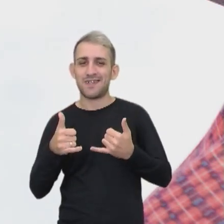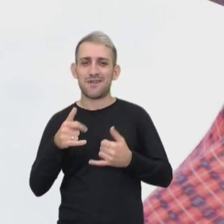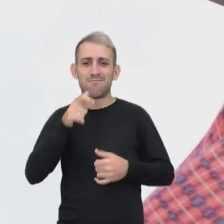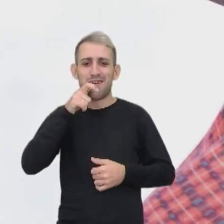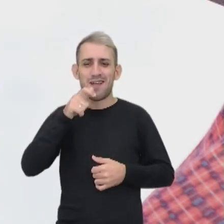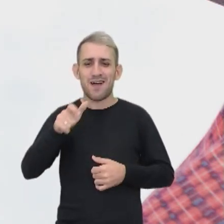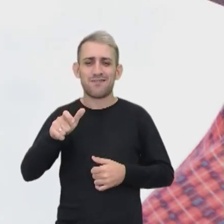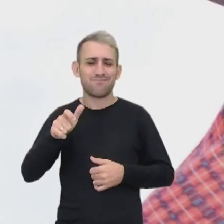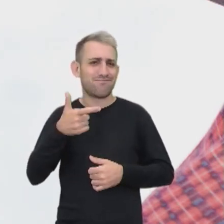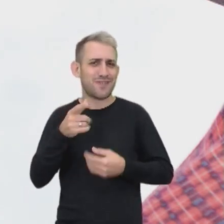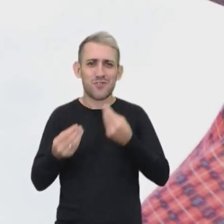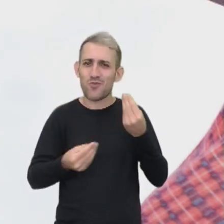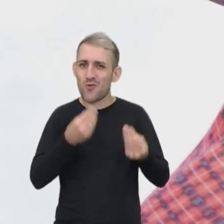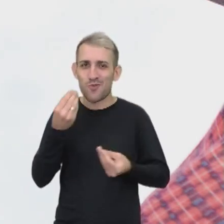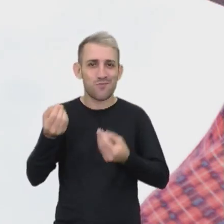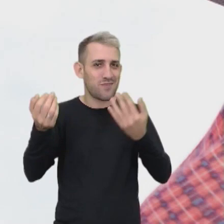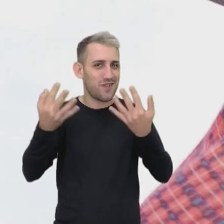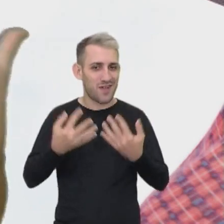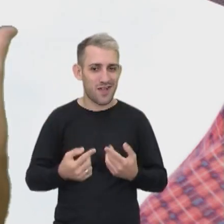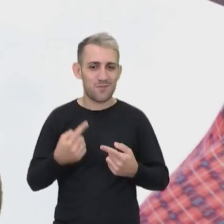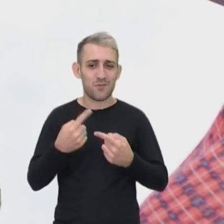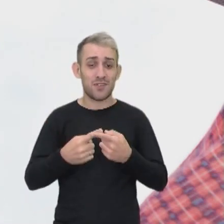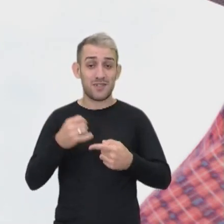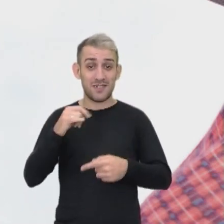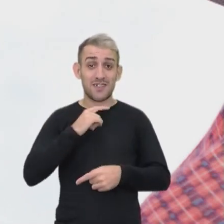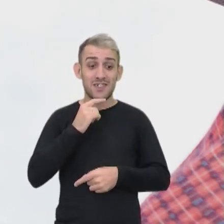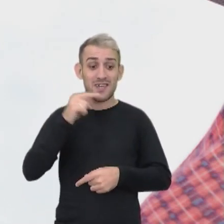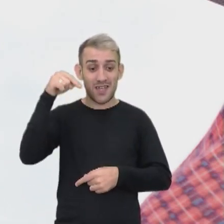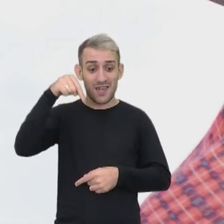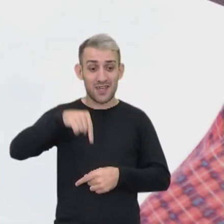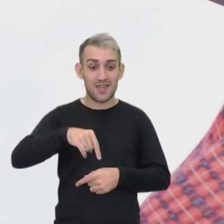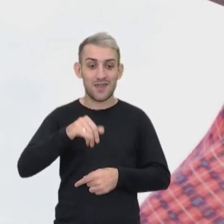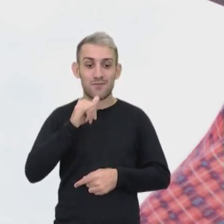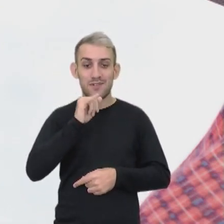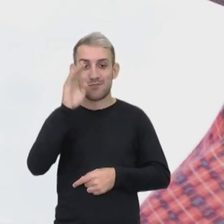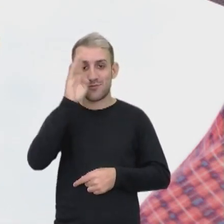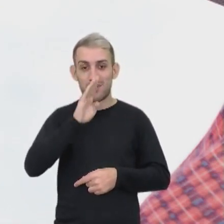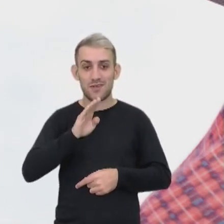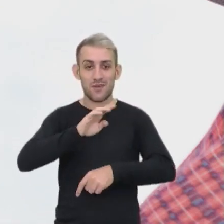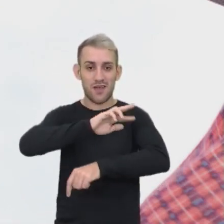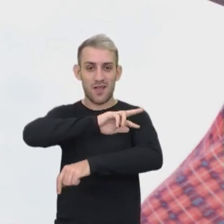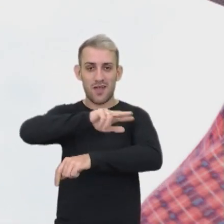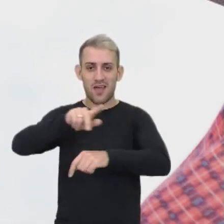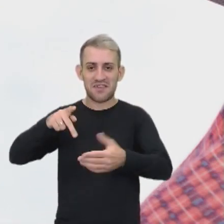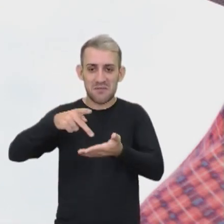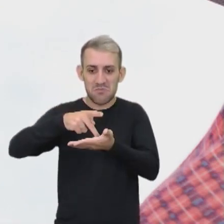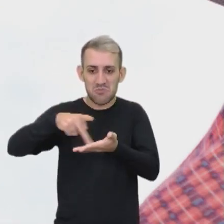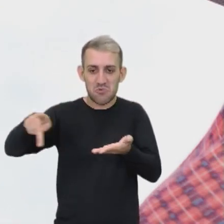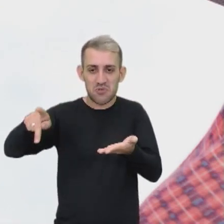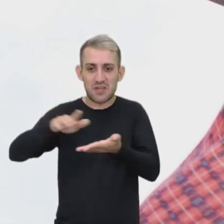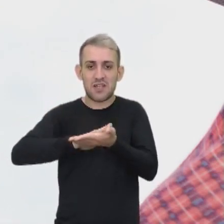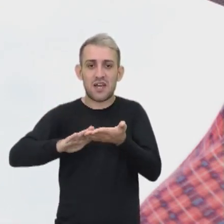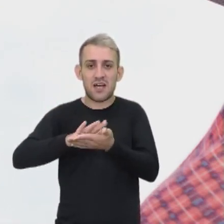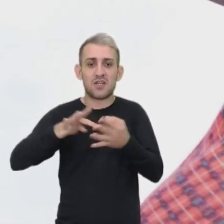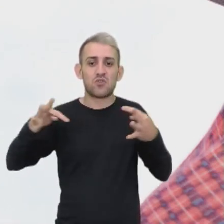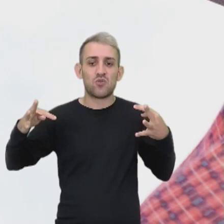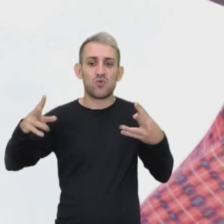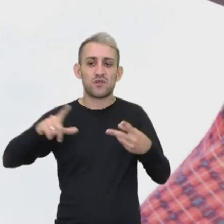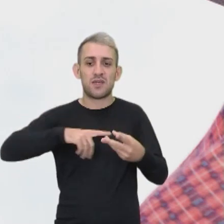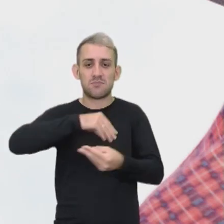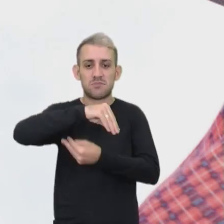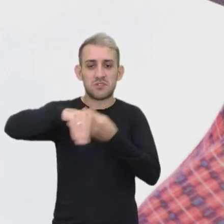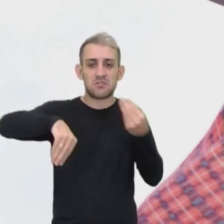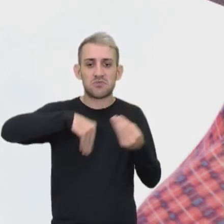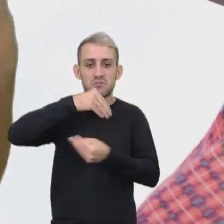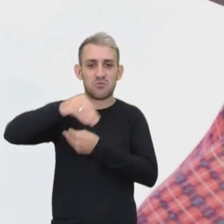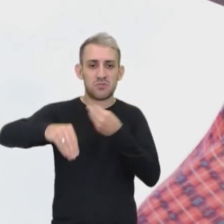gente, não tem cabimento, né? Porque, assim, se ninguém aqui é raça pura e nada, né? Todo mundo tem uma certa mistura,